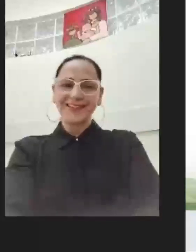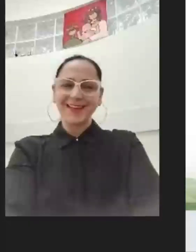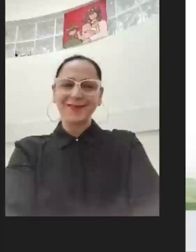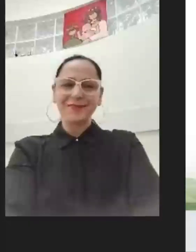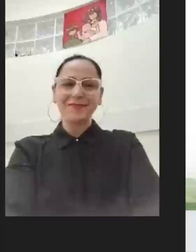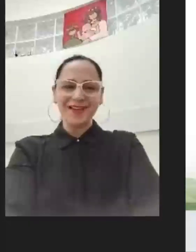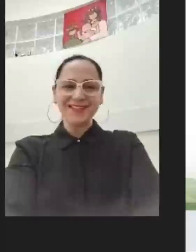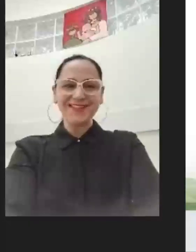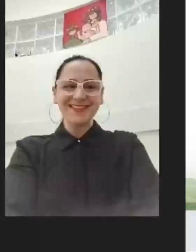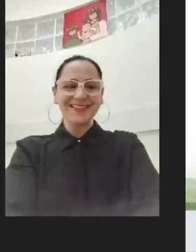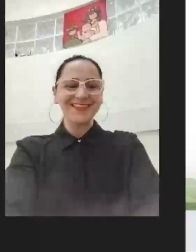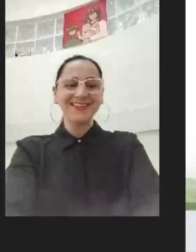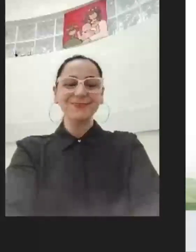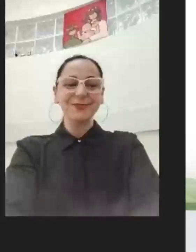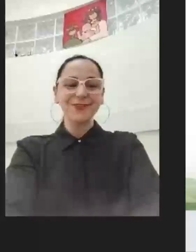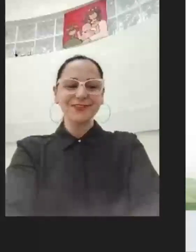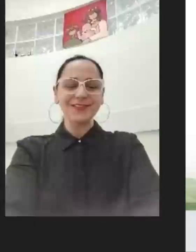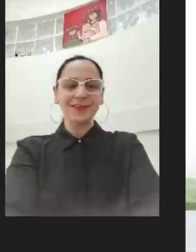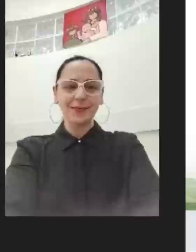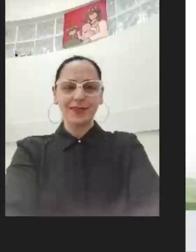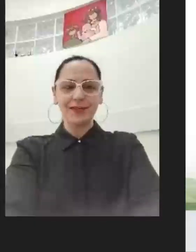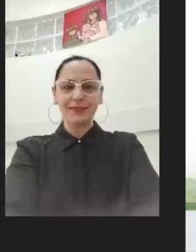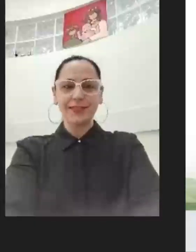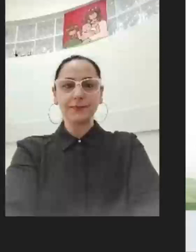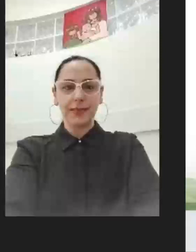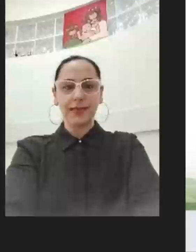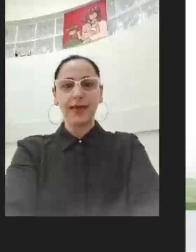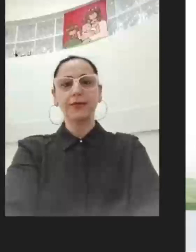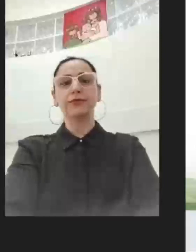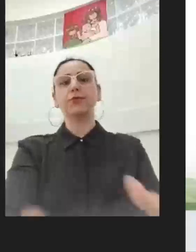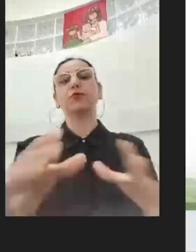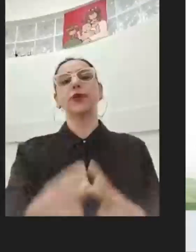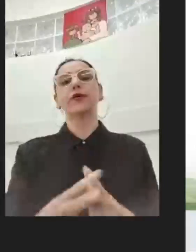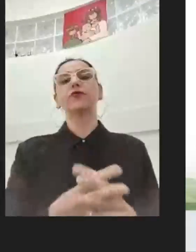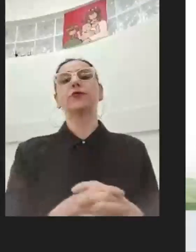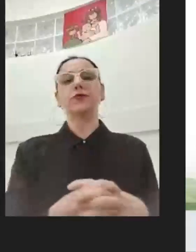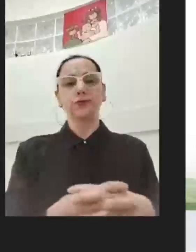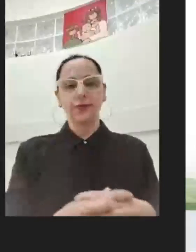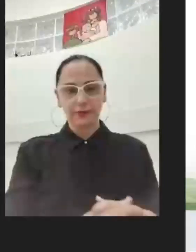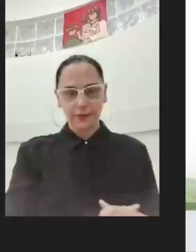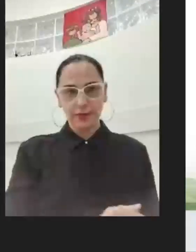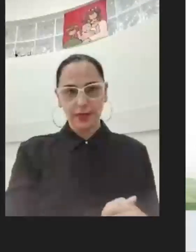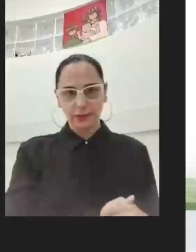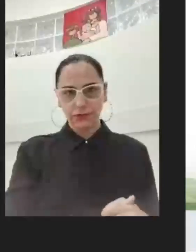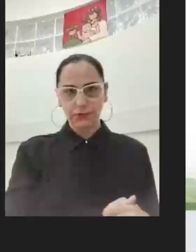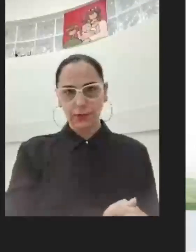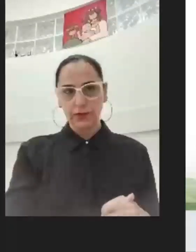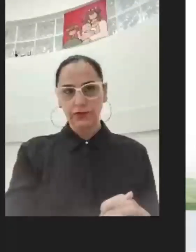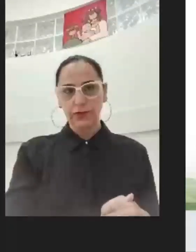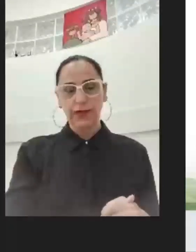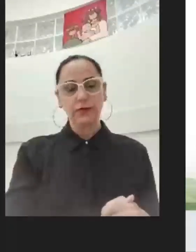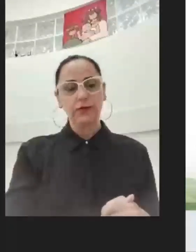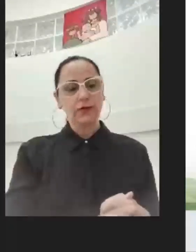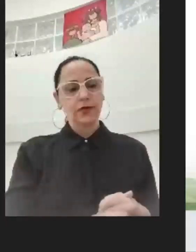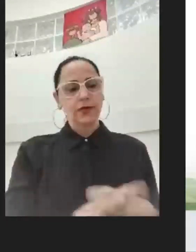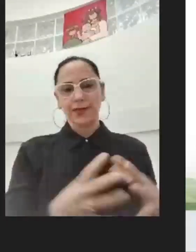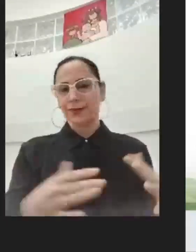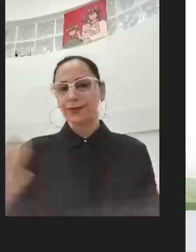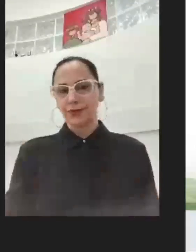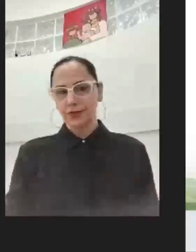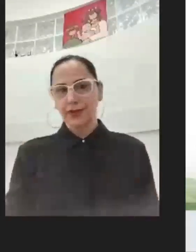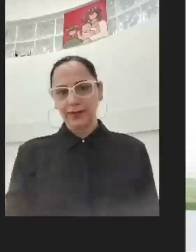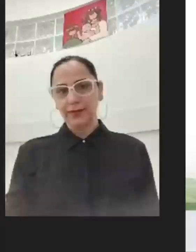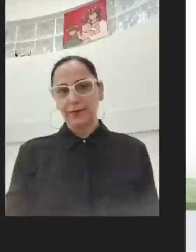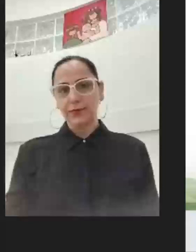realmente queria que ela mamasse e queria muito assim que a mãe dela ficasse bem. Aí eu fui procurar a ajuda de uma enfermeira do hospital